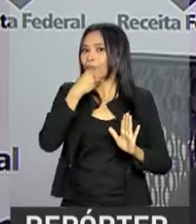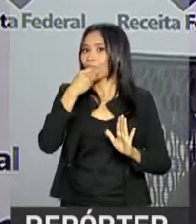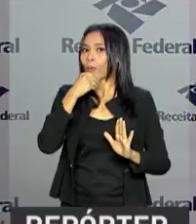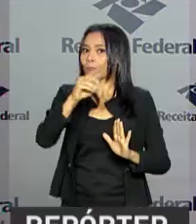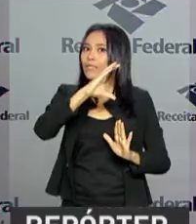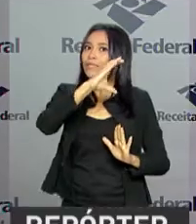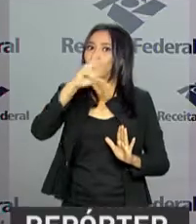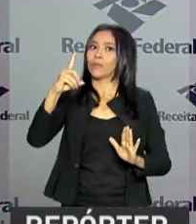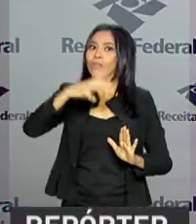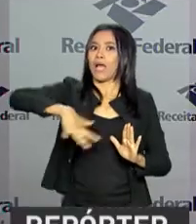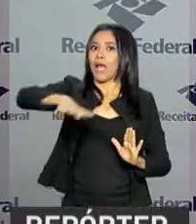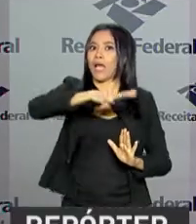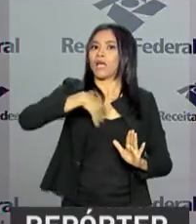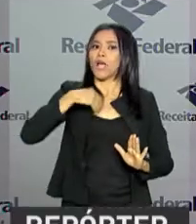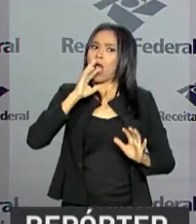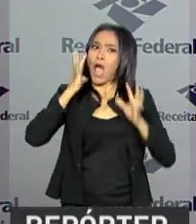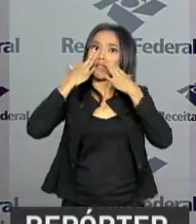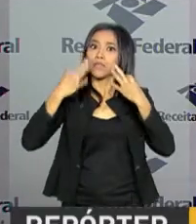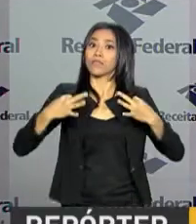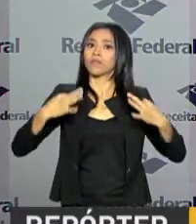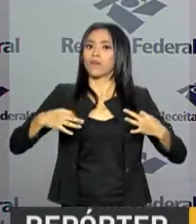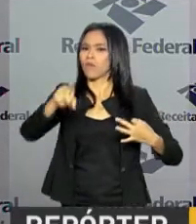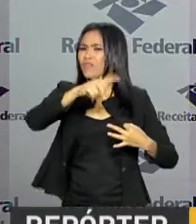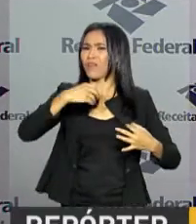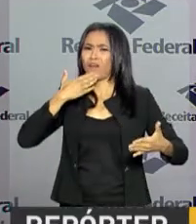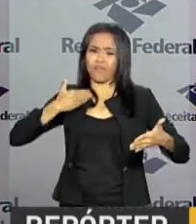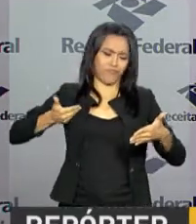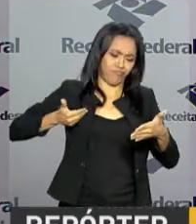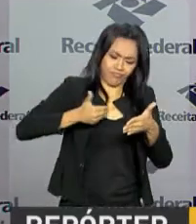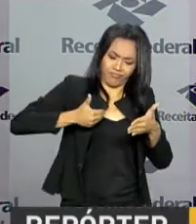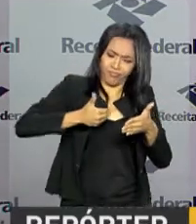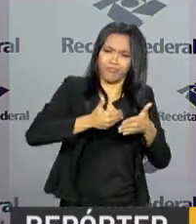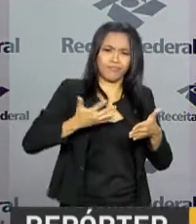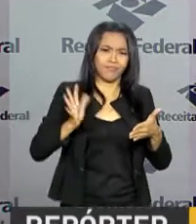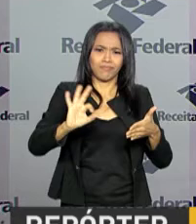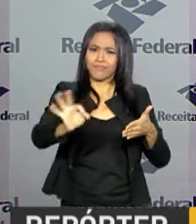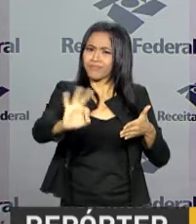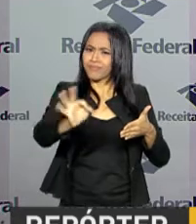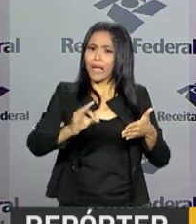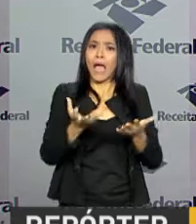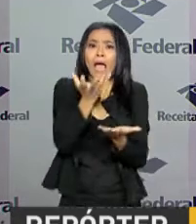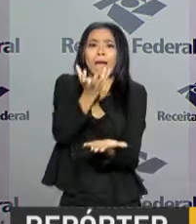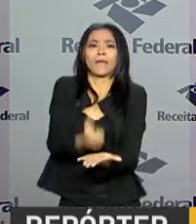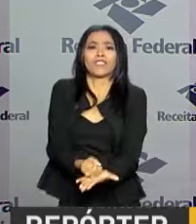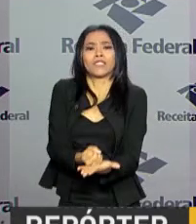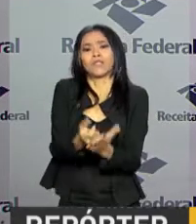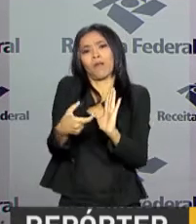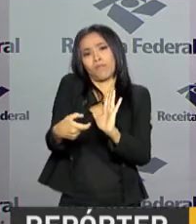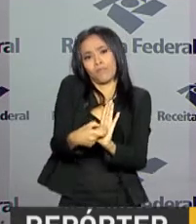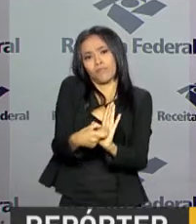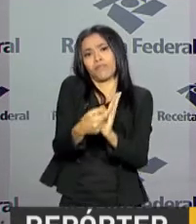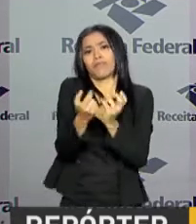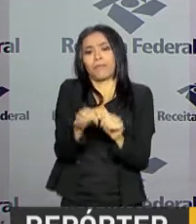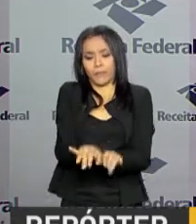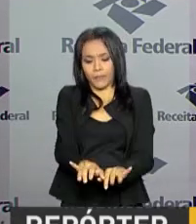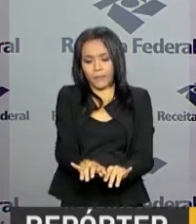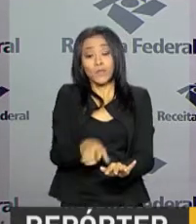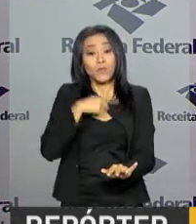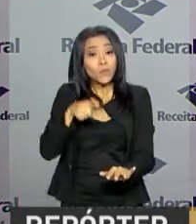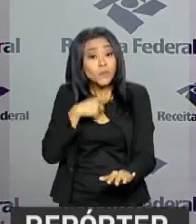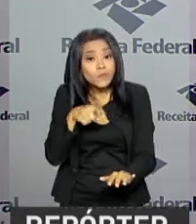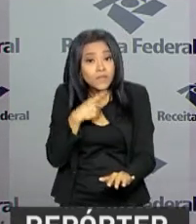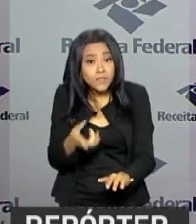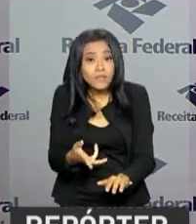faz um alerta. Não deixar para a última hora, especialmente para baixar programa, porque as